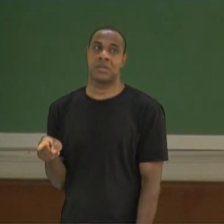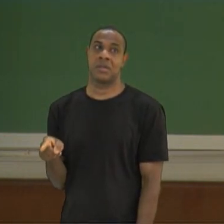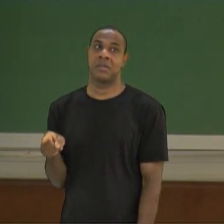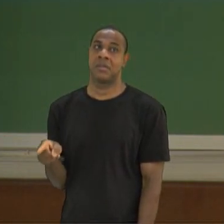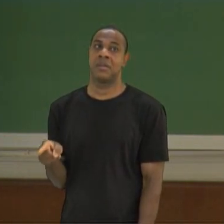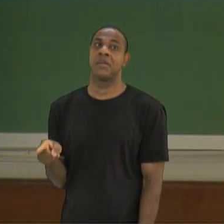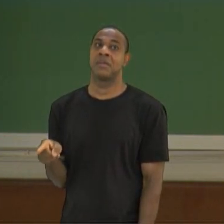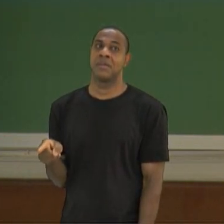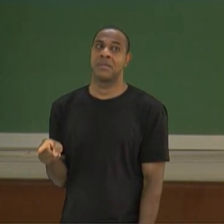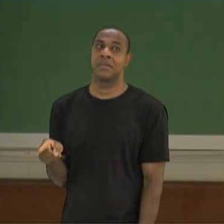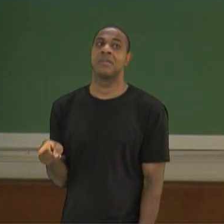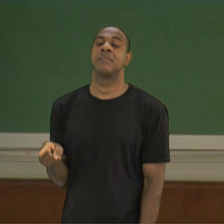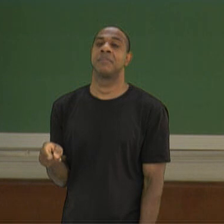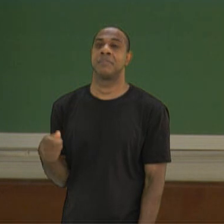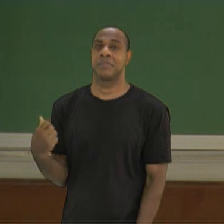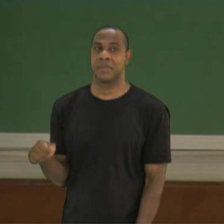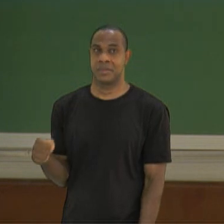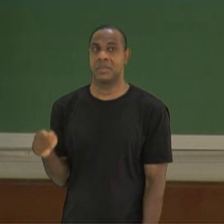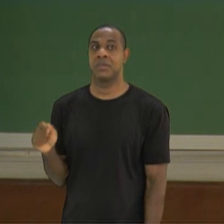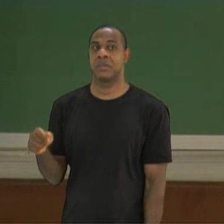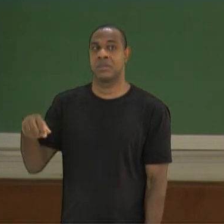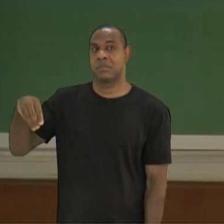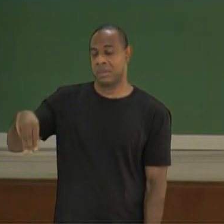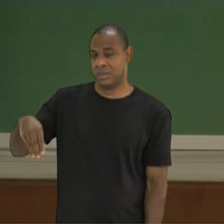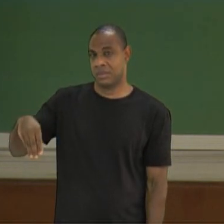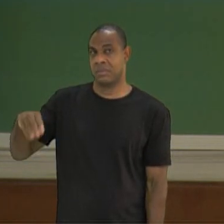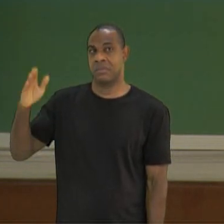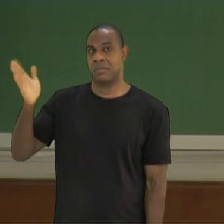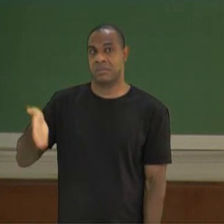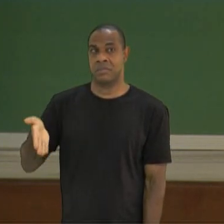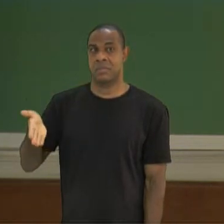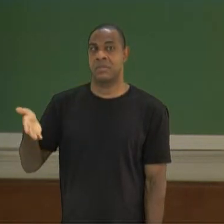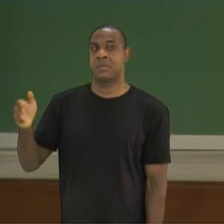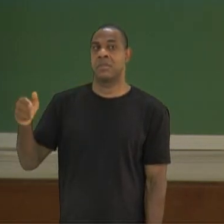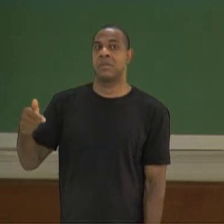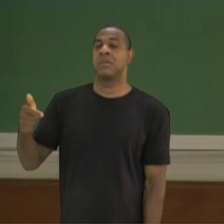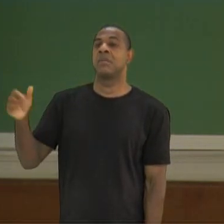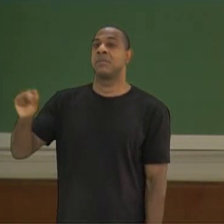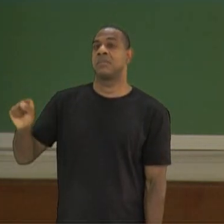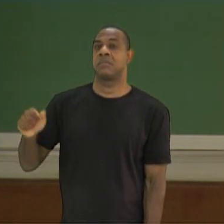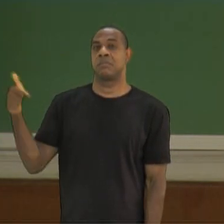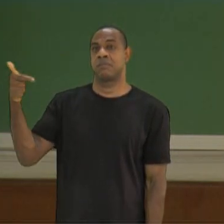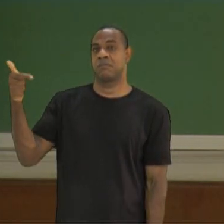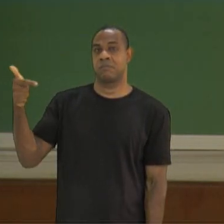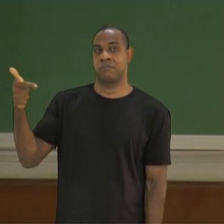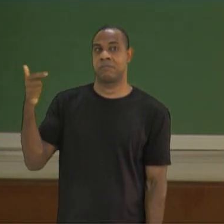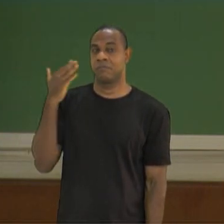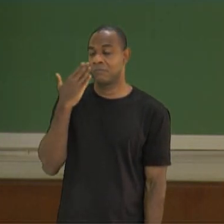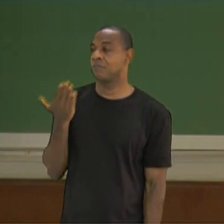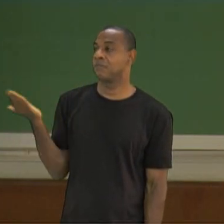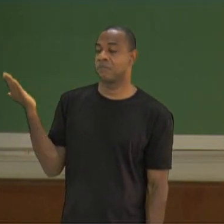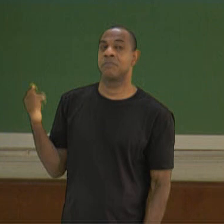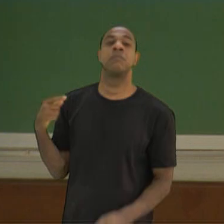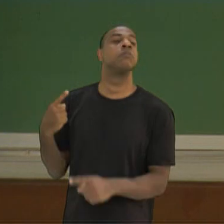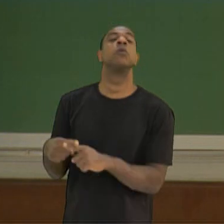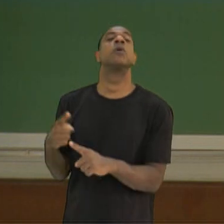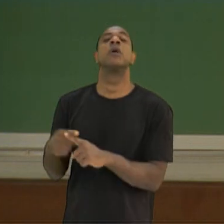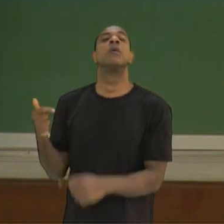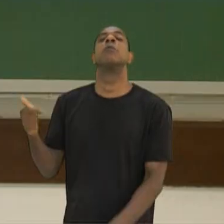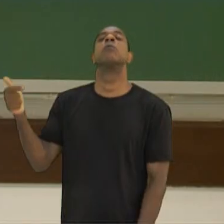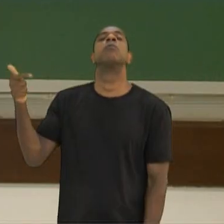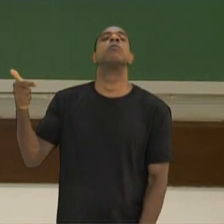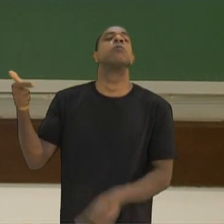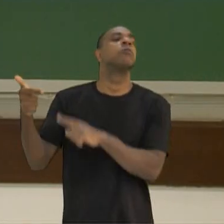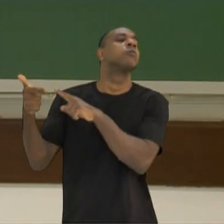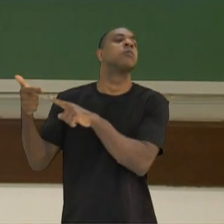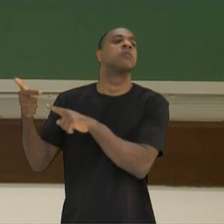gente coloca a unidade de medida do ladinho, metros por segundo ao quadrado. Por que o quadrado?